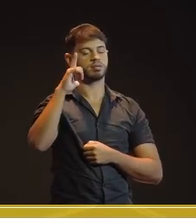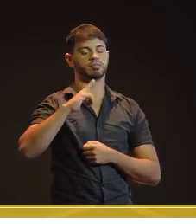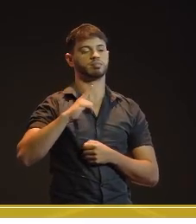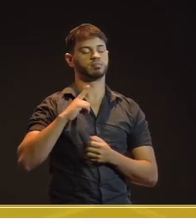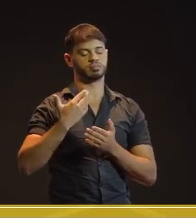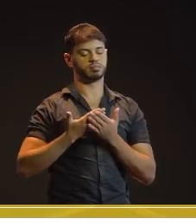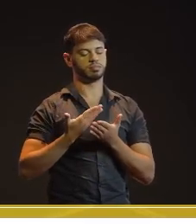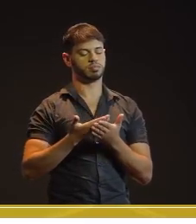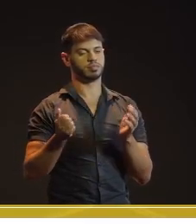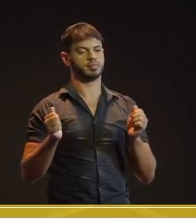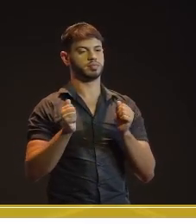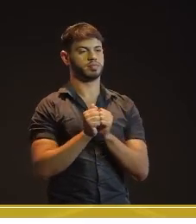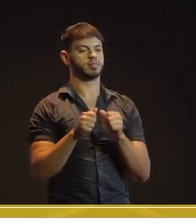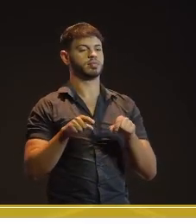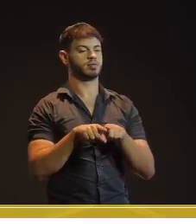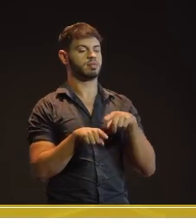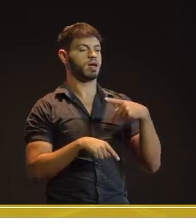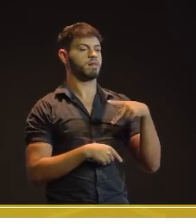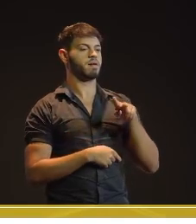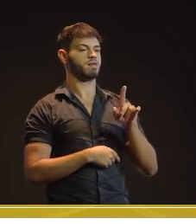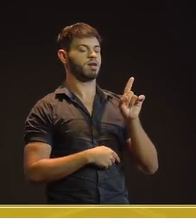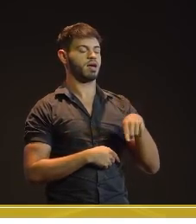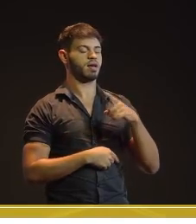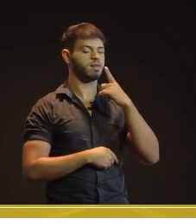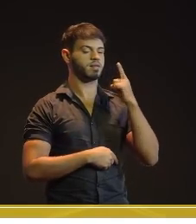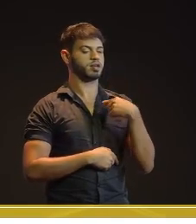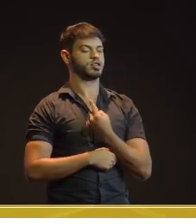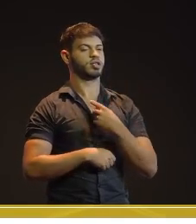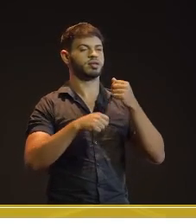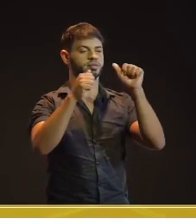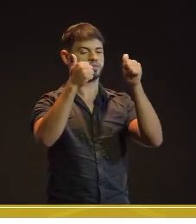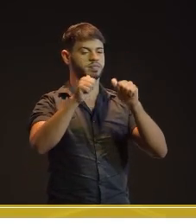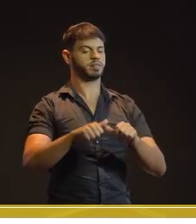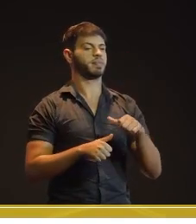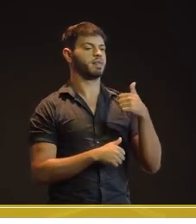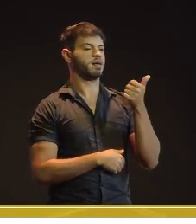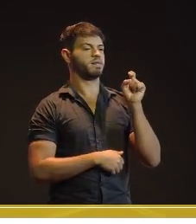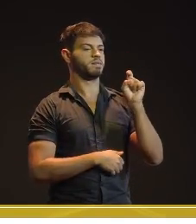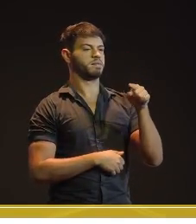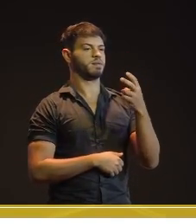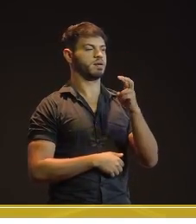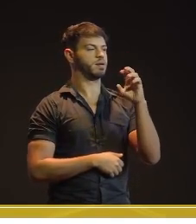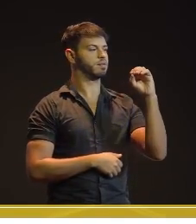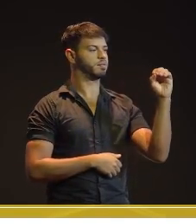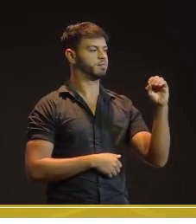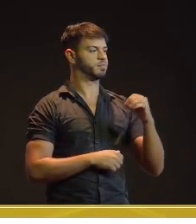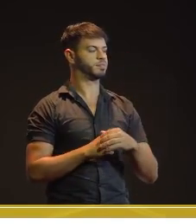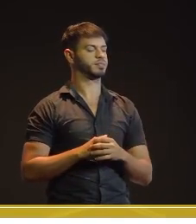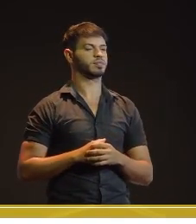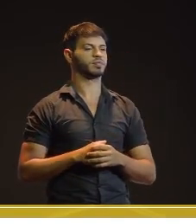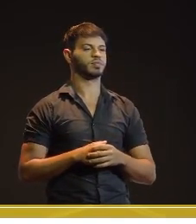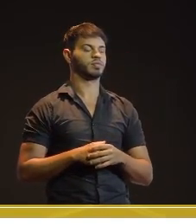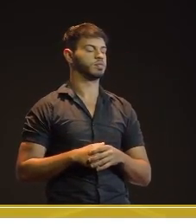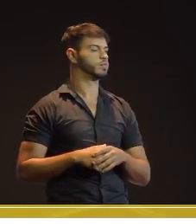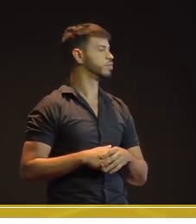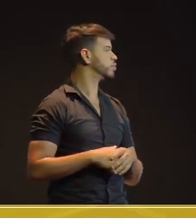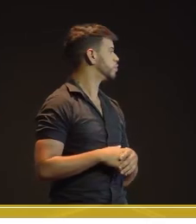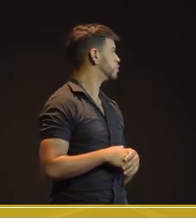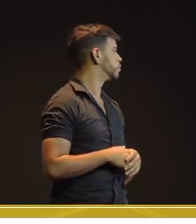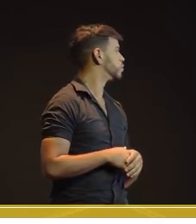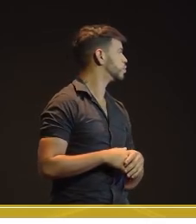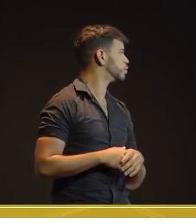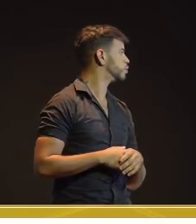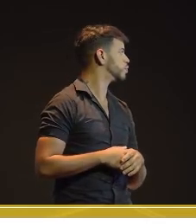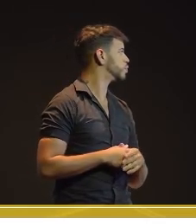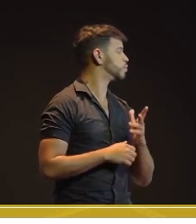lado. O PVE, uma entidade, analisou 1.500 de quase 100 mil conectores, e colocou